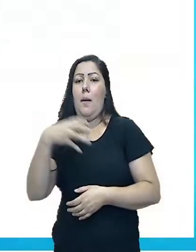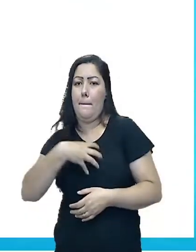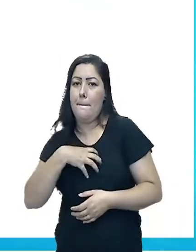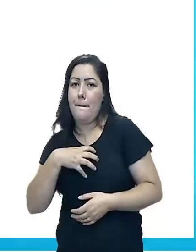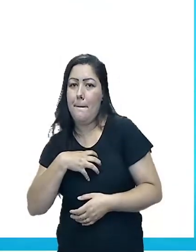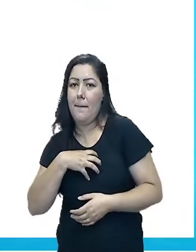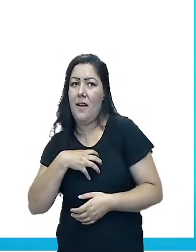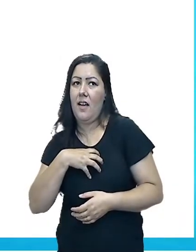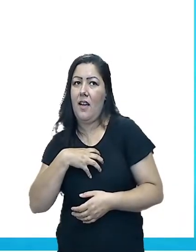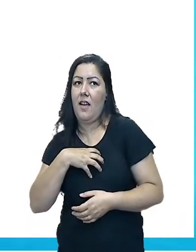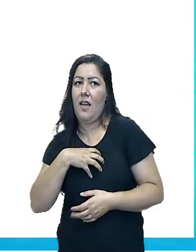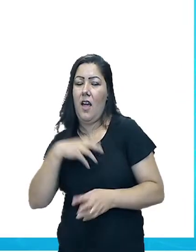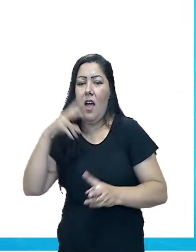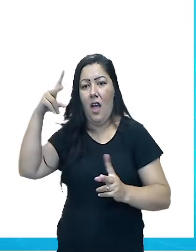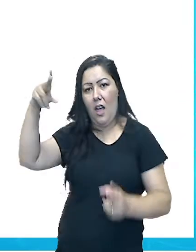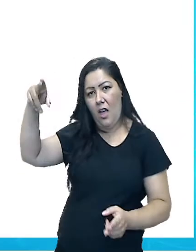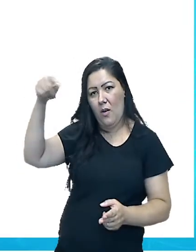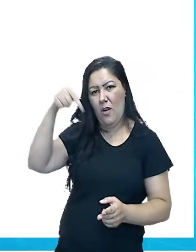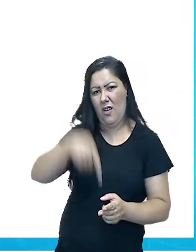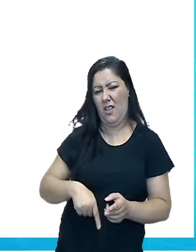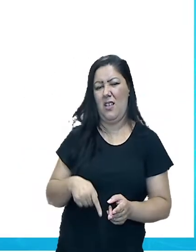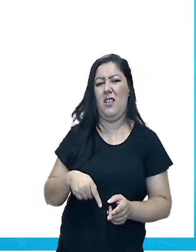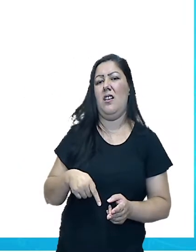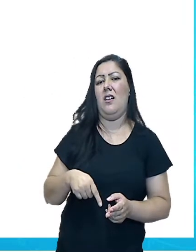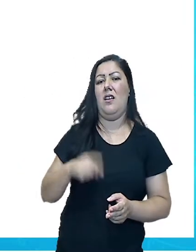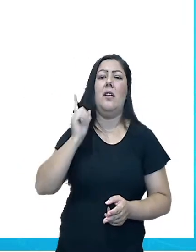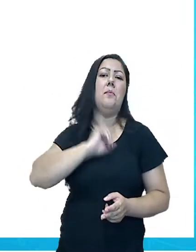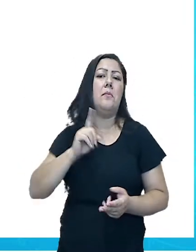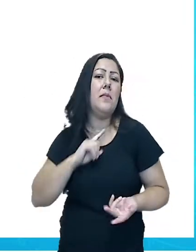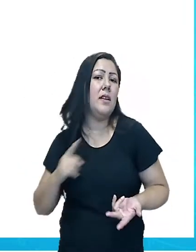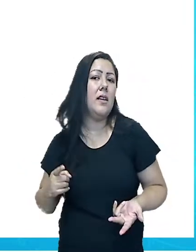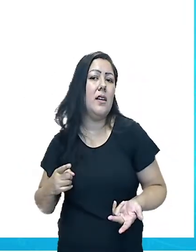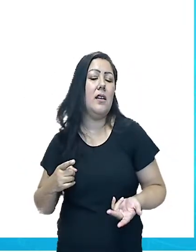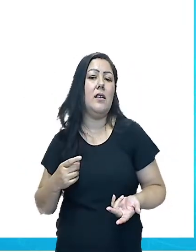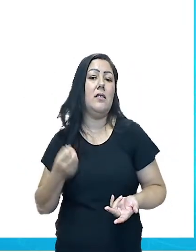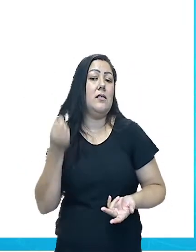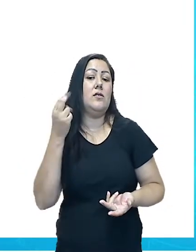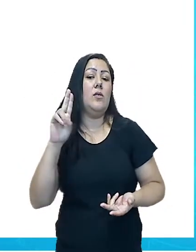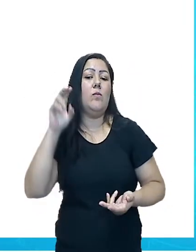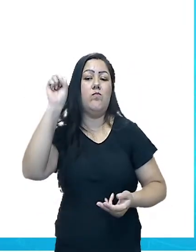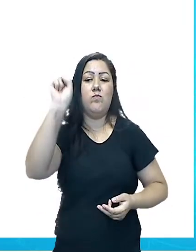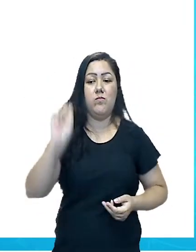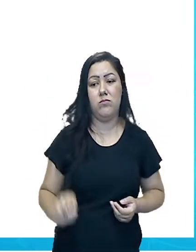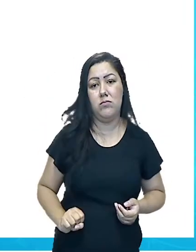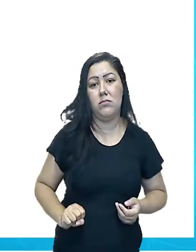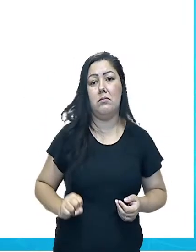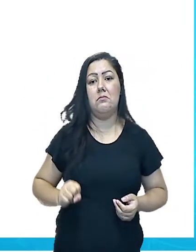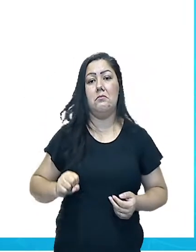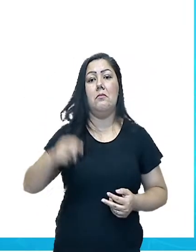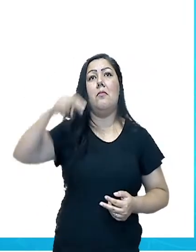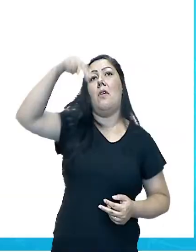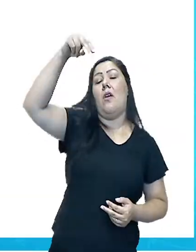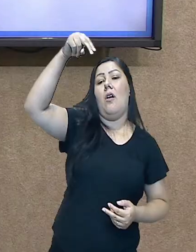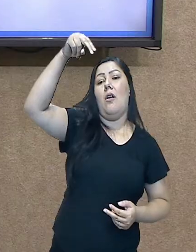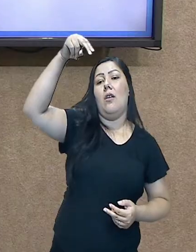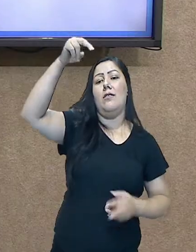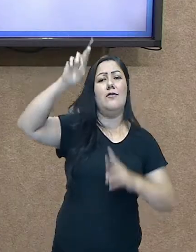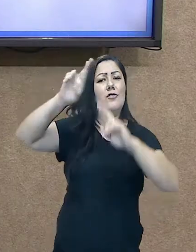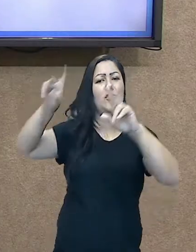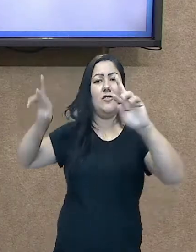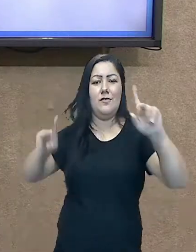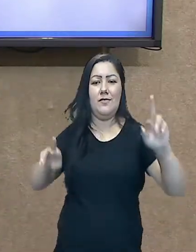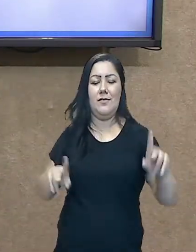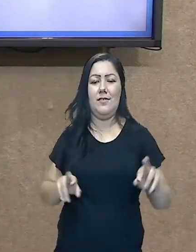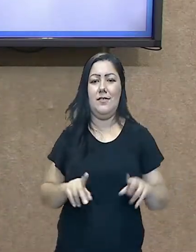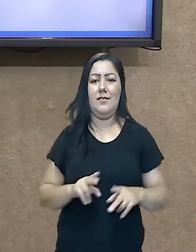ou aqui no Sul, ou até mesmo no Norte. Devido ao quê? A essa grandeza. Então, por